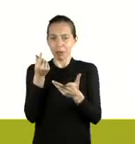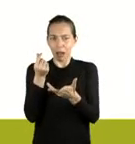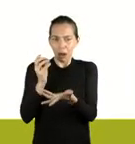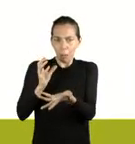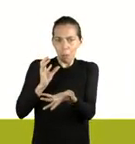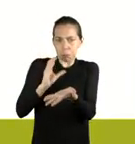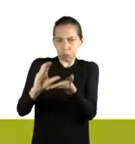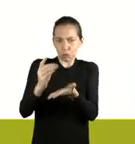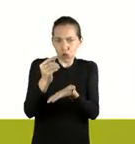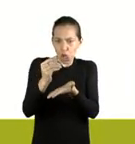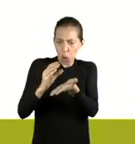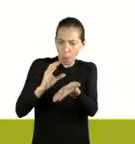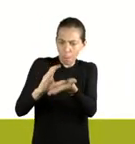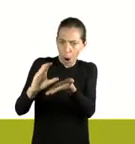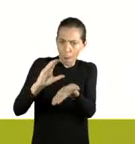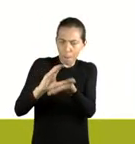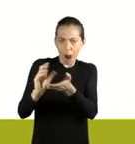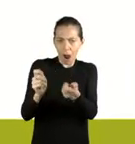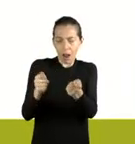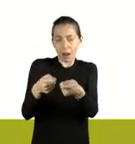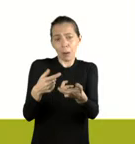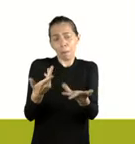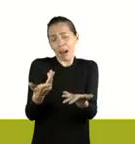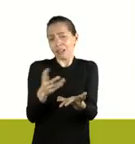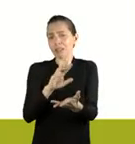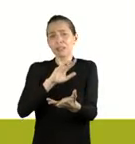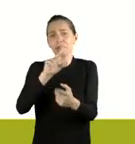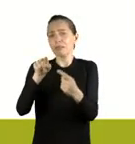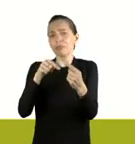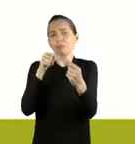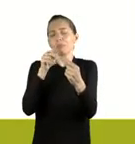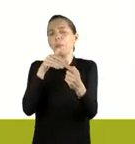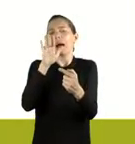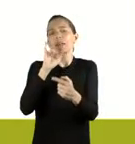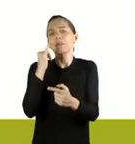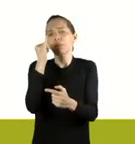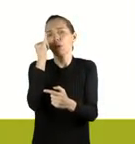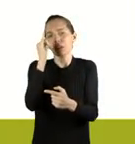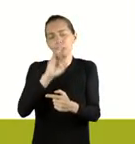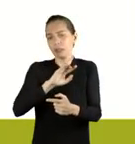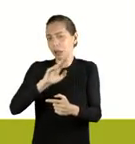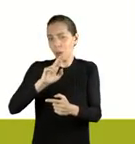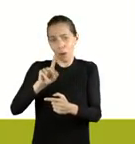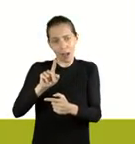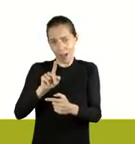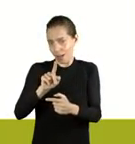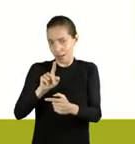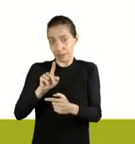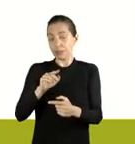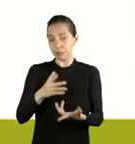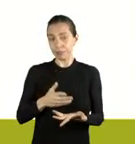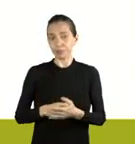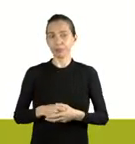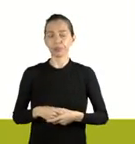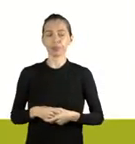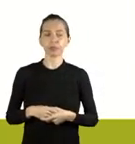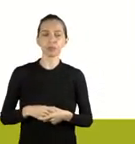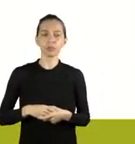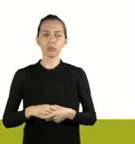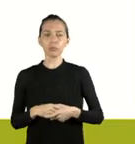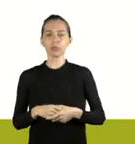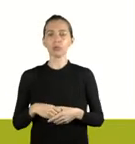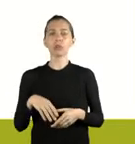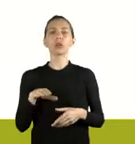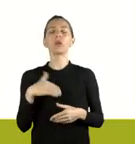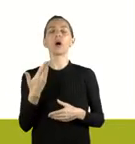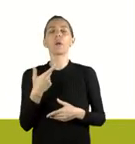aportes financeiros para conseguir fazer. Mas não é o mais importante. Nem sempre é o mais importante.